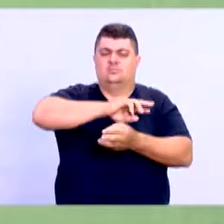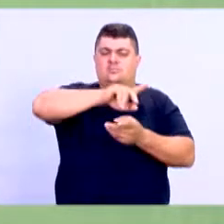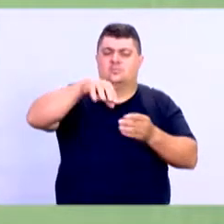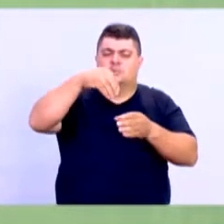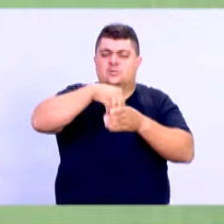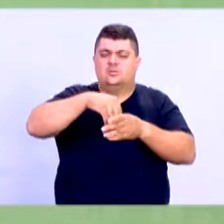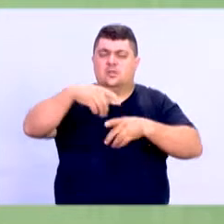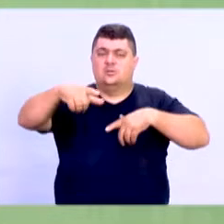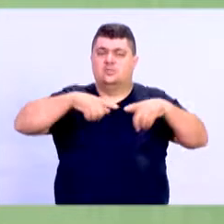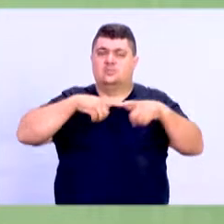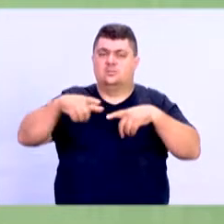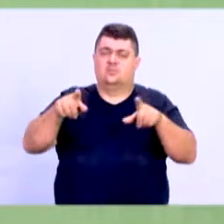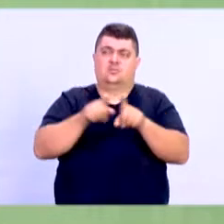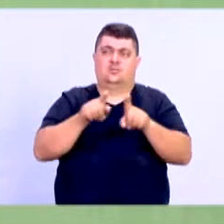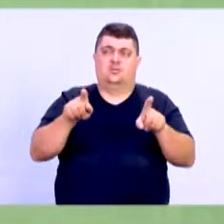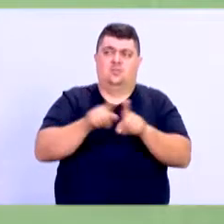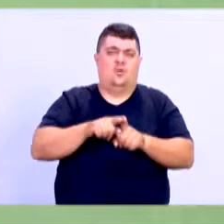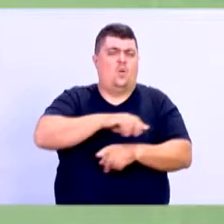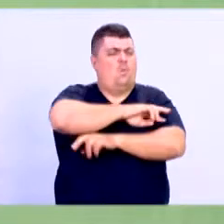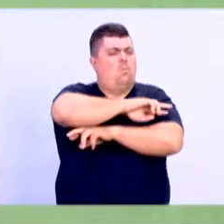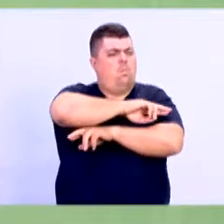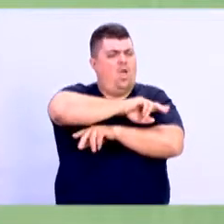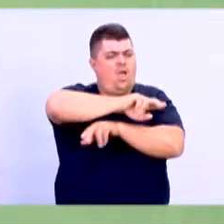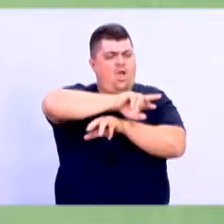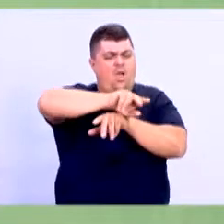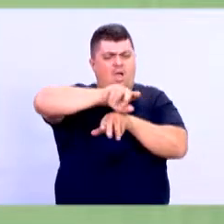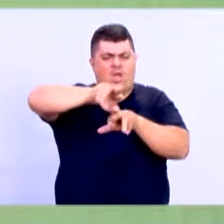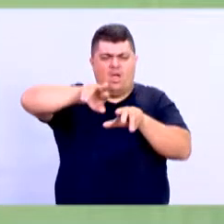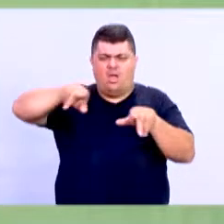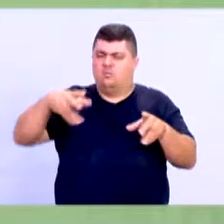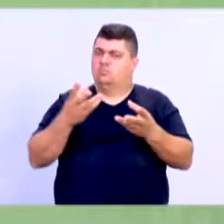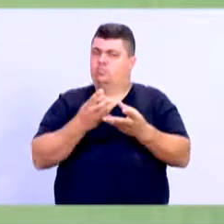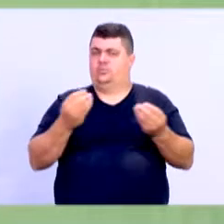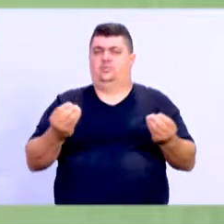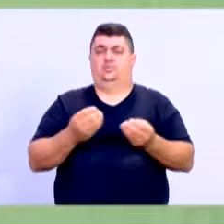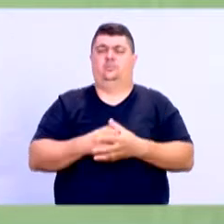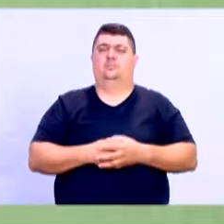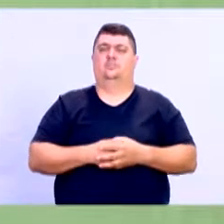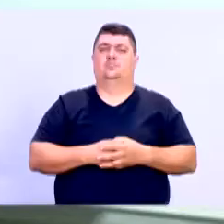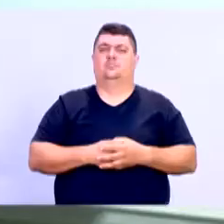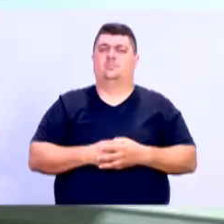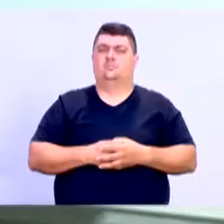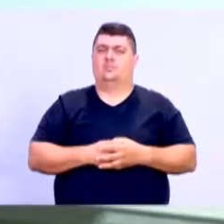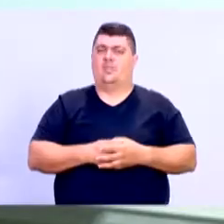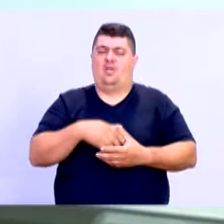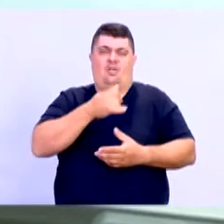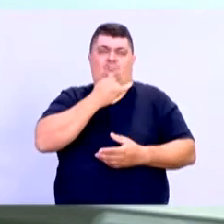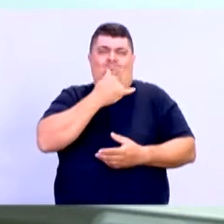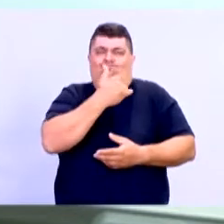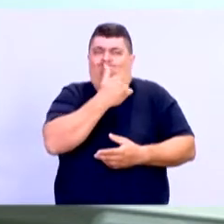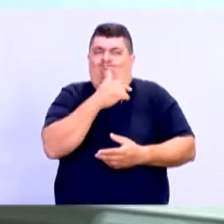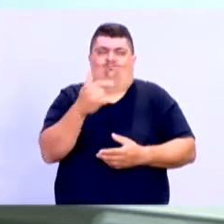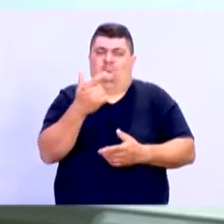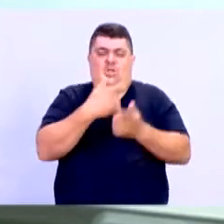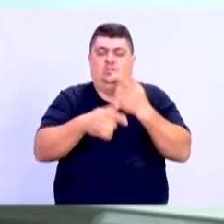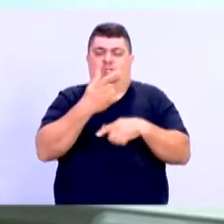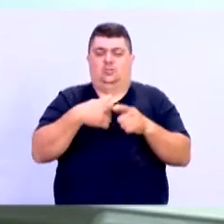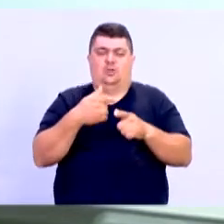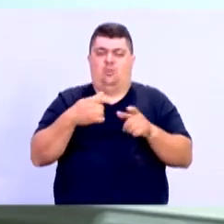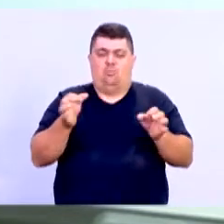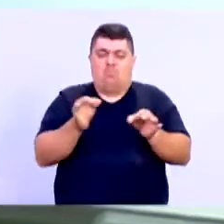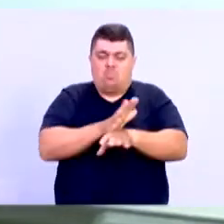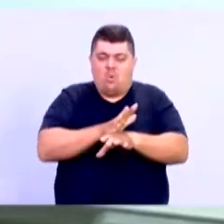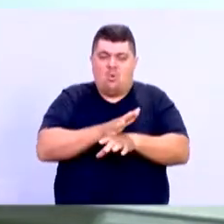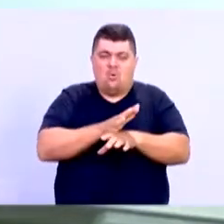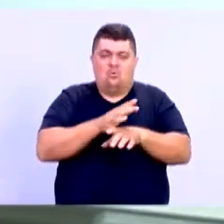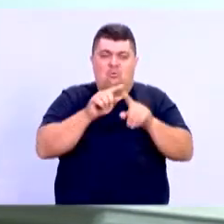a infinidade de outras variáveis importantes. Não existe uma fórmula de gestão de pessoas